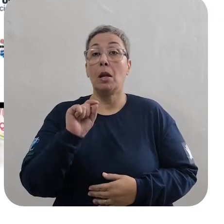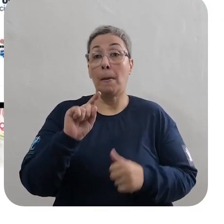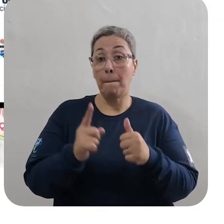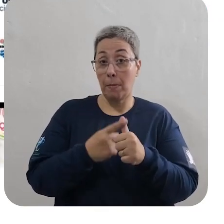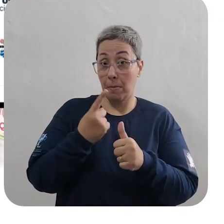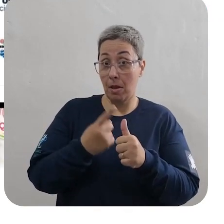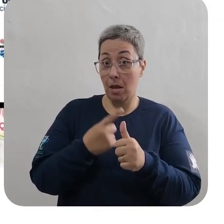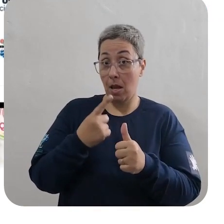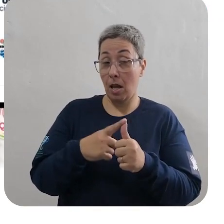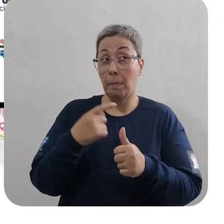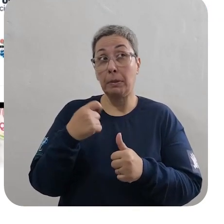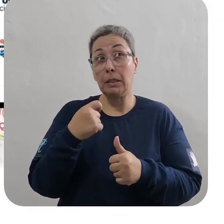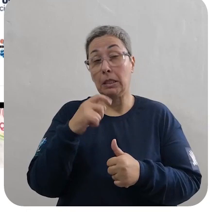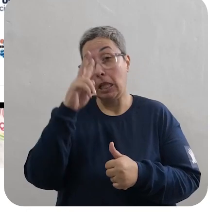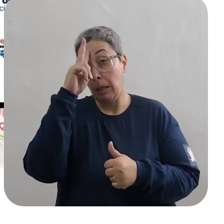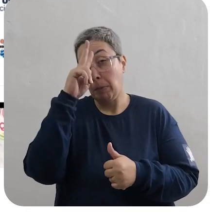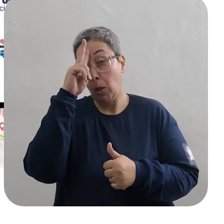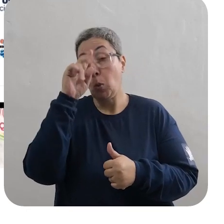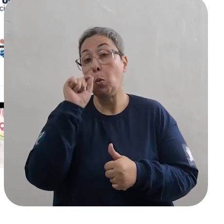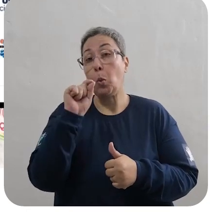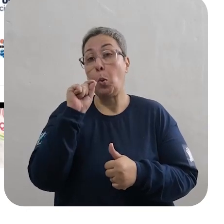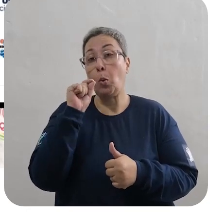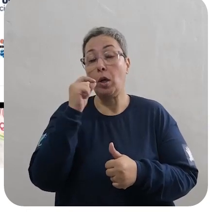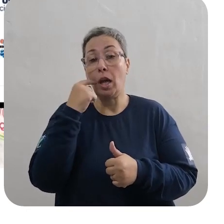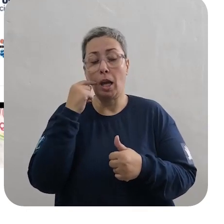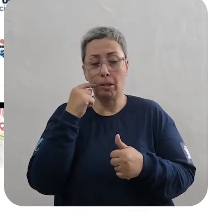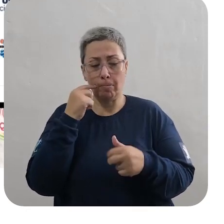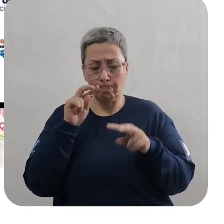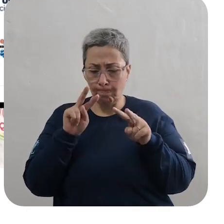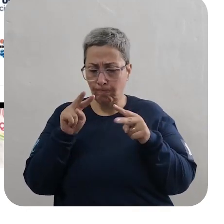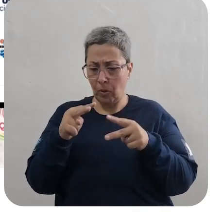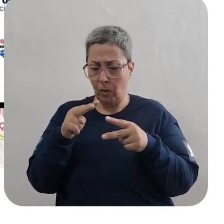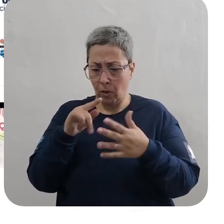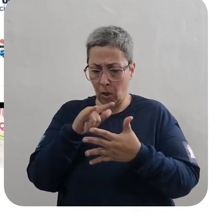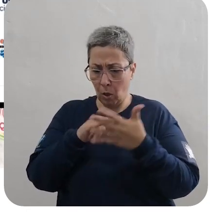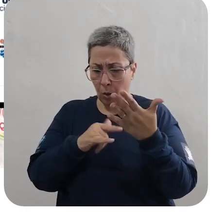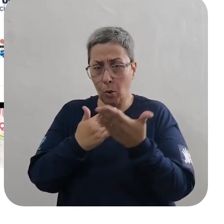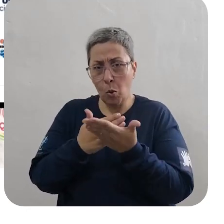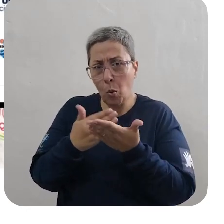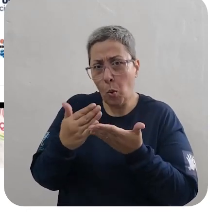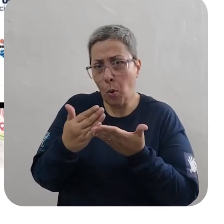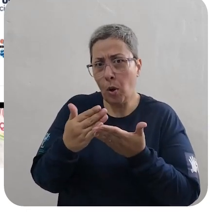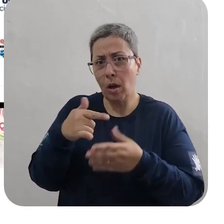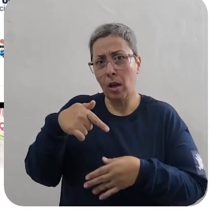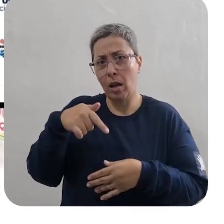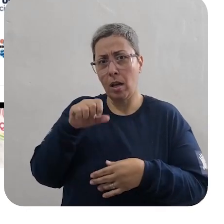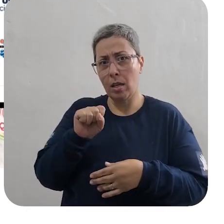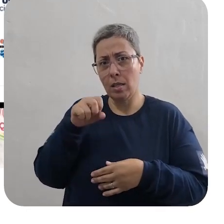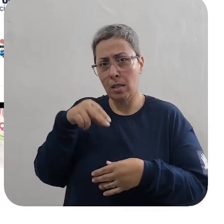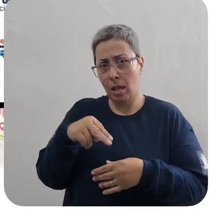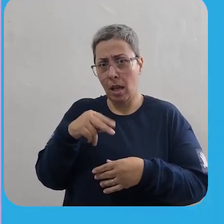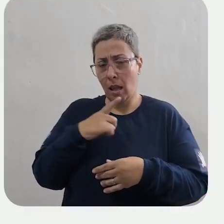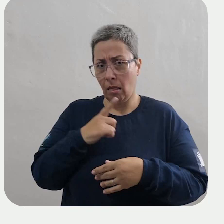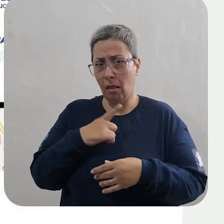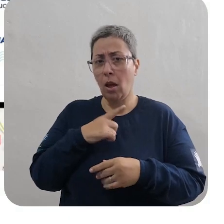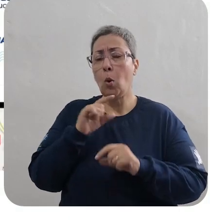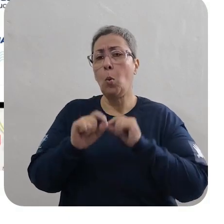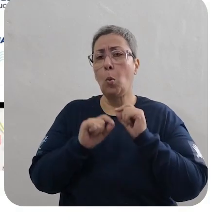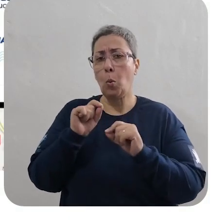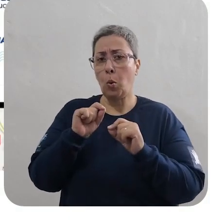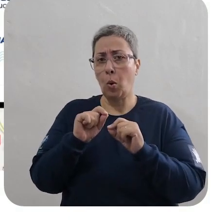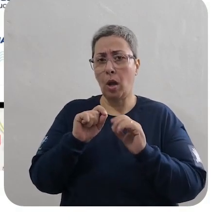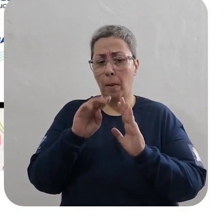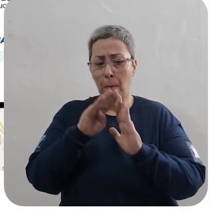A primeira coisa que devemos lembrar é de olhar primeiro para o documento introdutório do QSN. É nele que